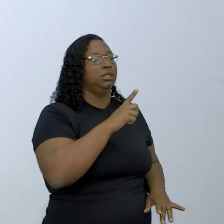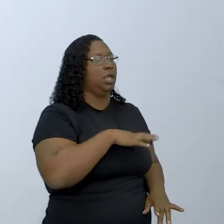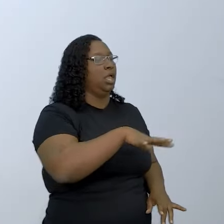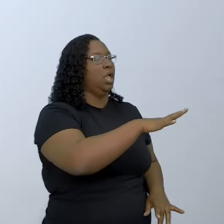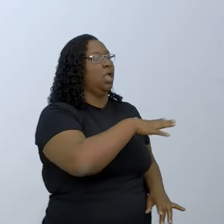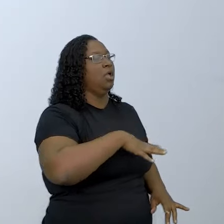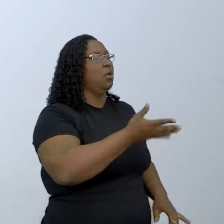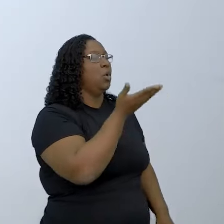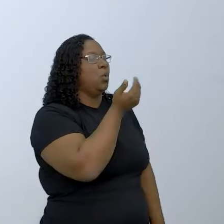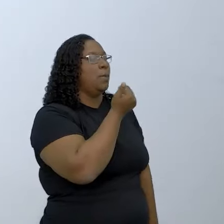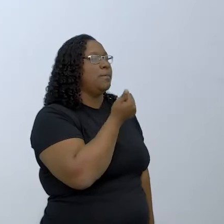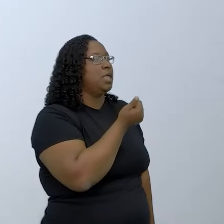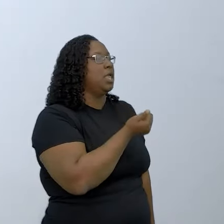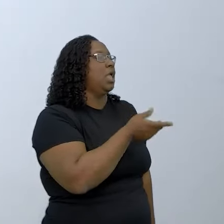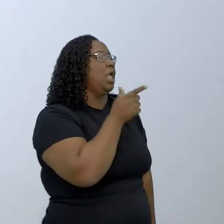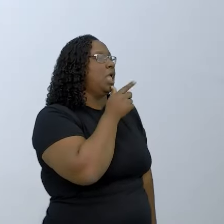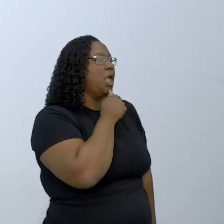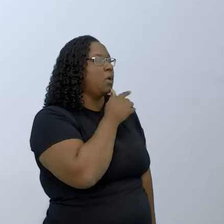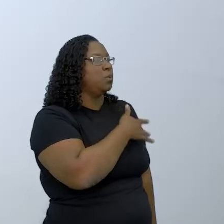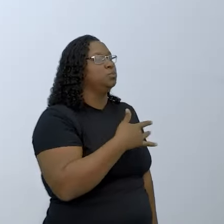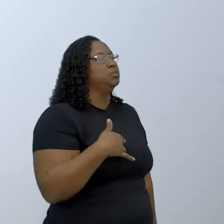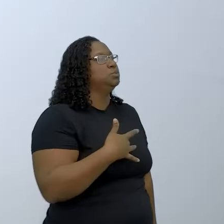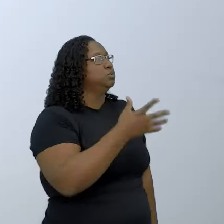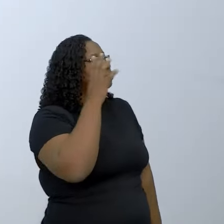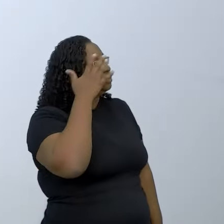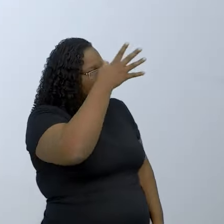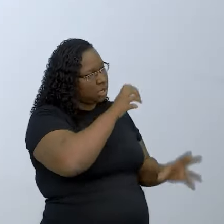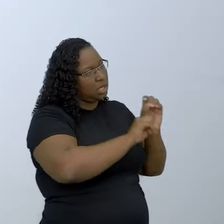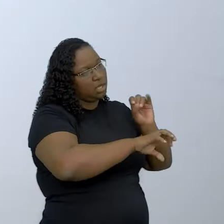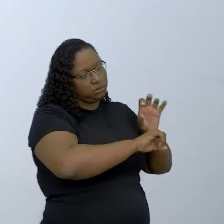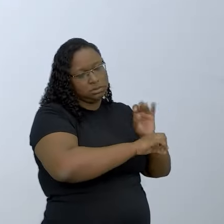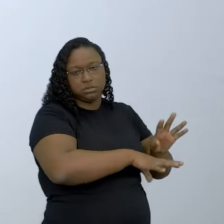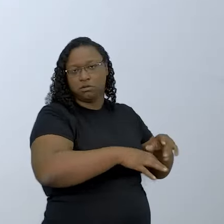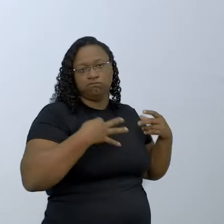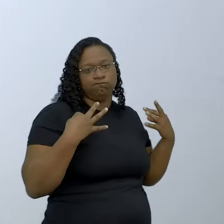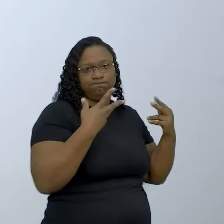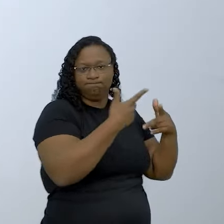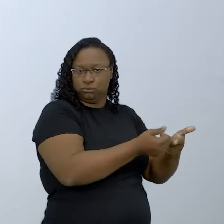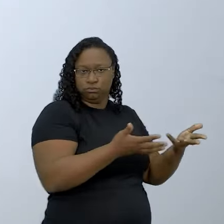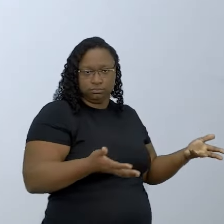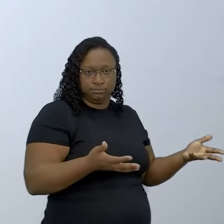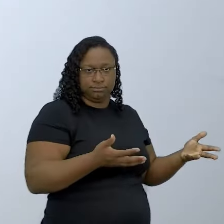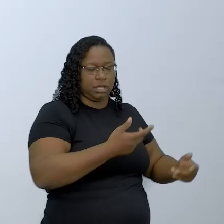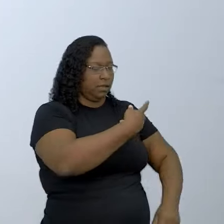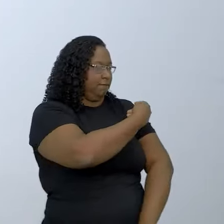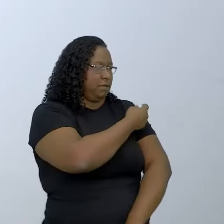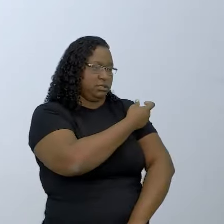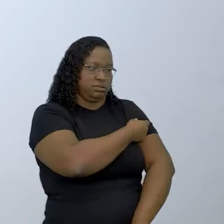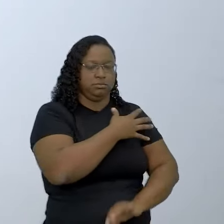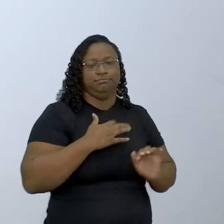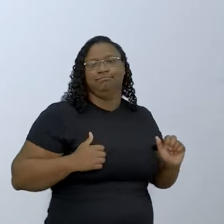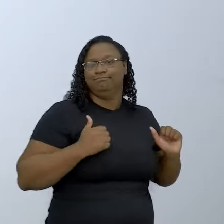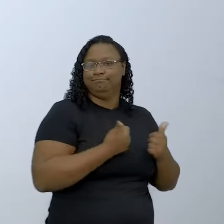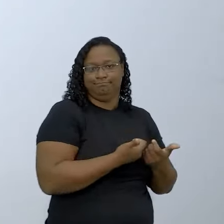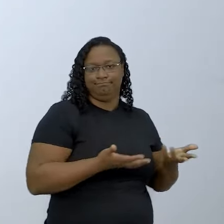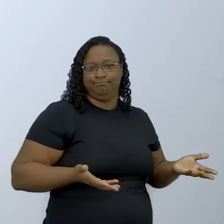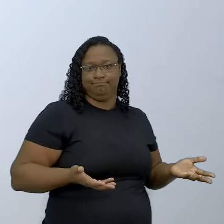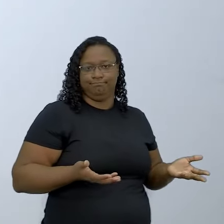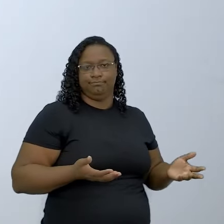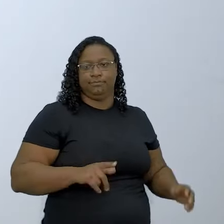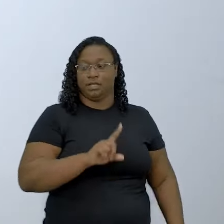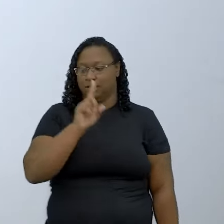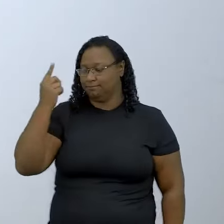água, educação e saúde possível, e pessoas que não têm acesso a tomar, tipo, as vacinas, as vacinas obrigatórias da infância. Que tem gente que não